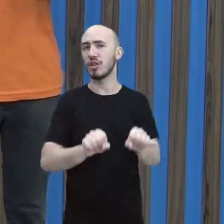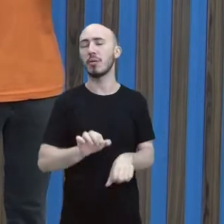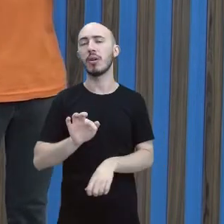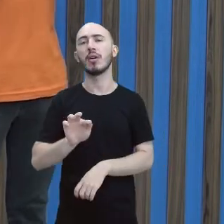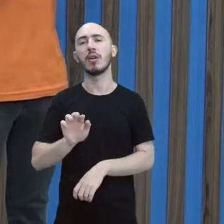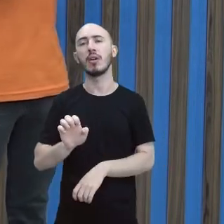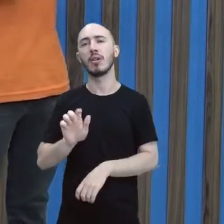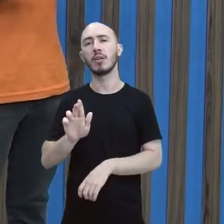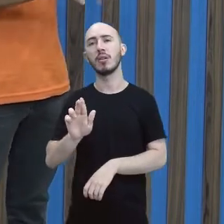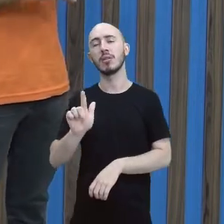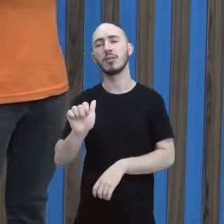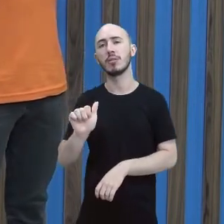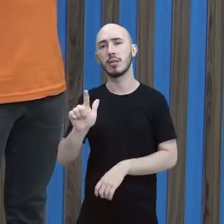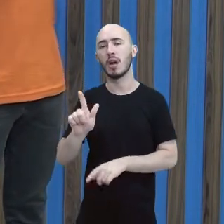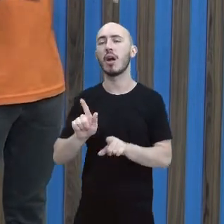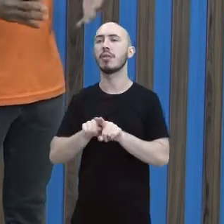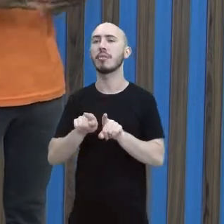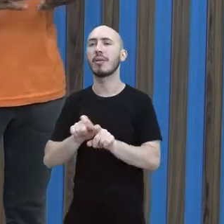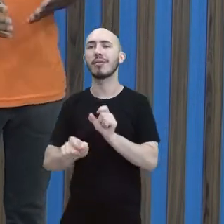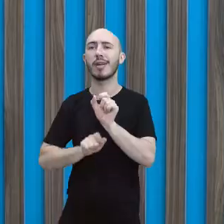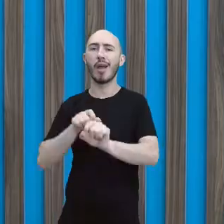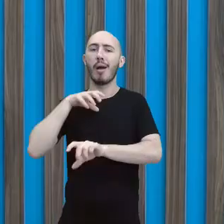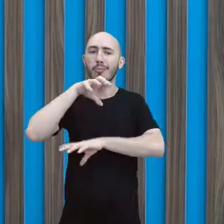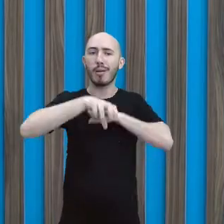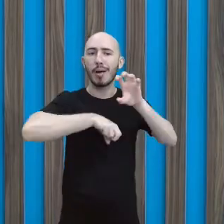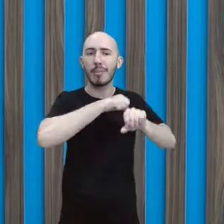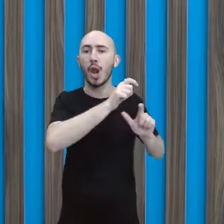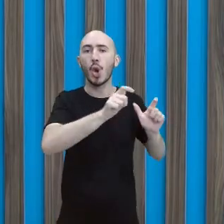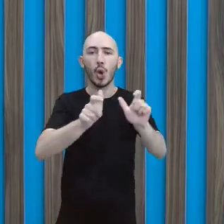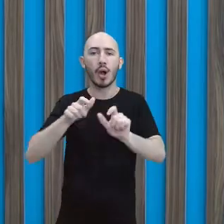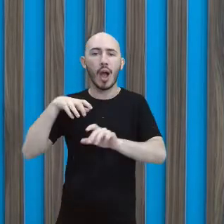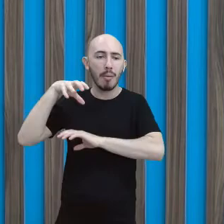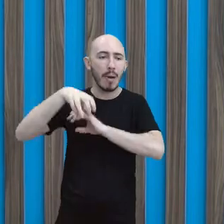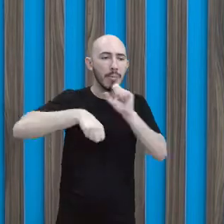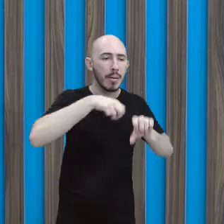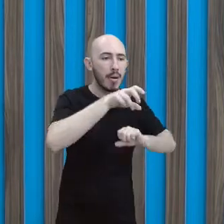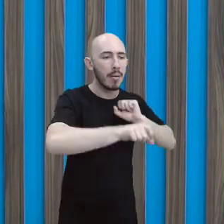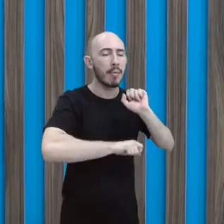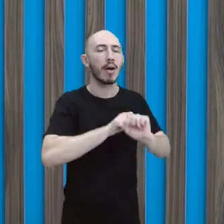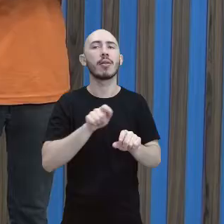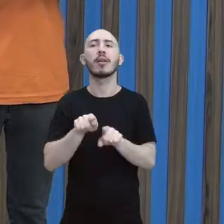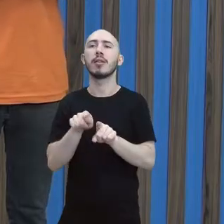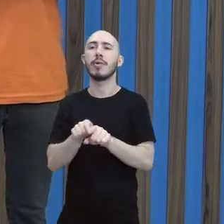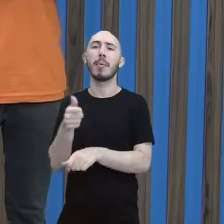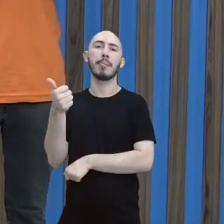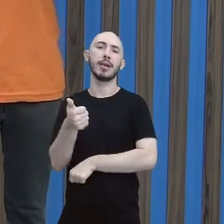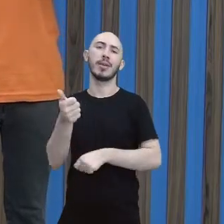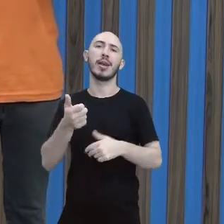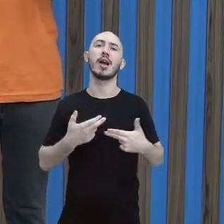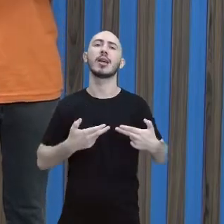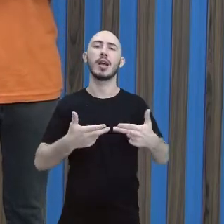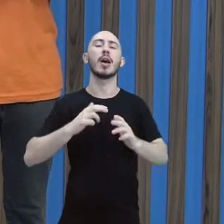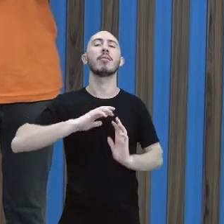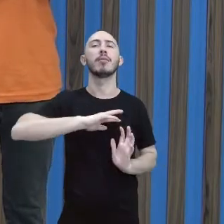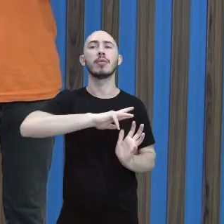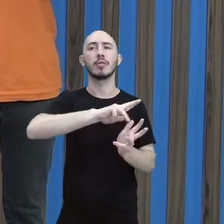começaram em busca de novos territórios para poder chegar em riqueza e começaram a sair. Depois teve a Primeira Guerra, que praticamente quase